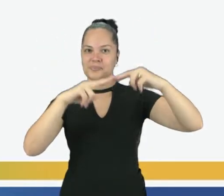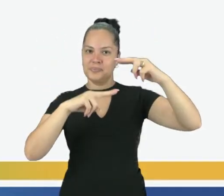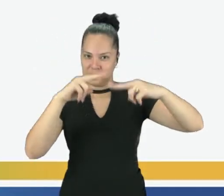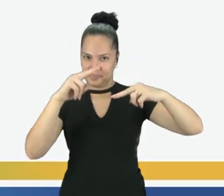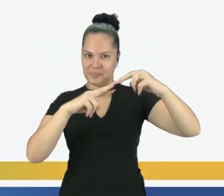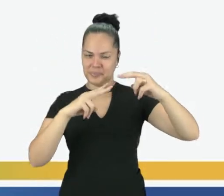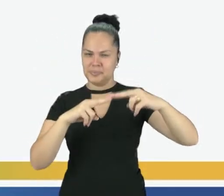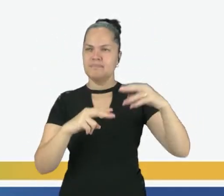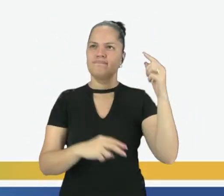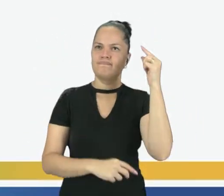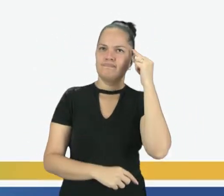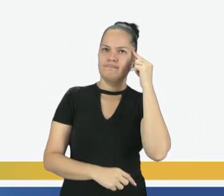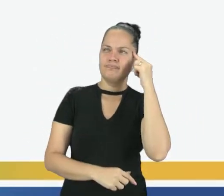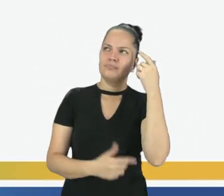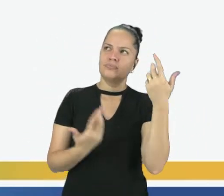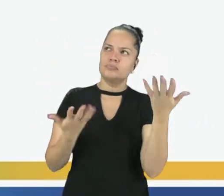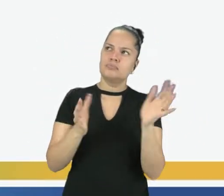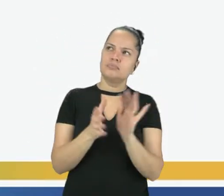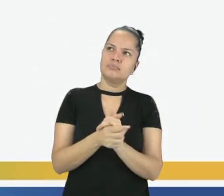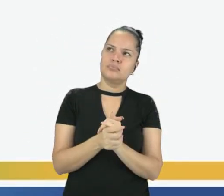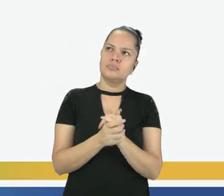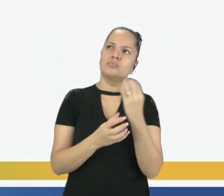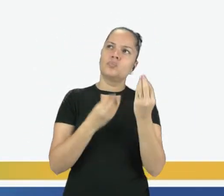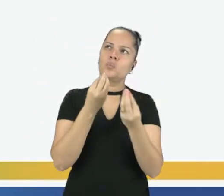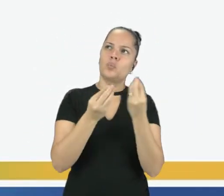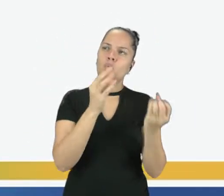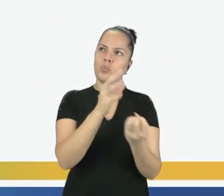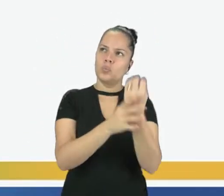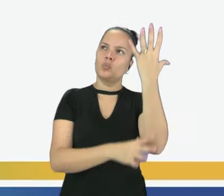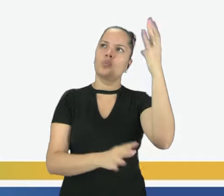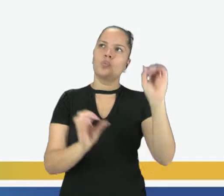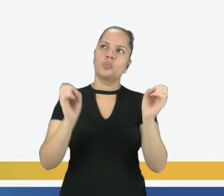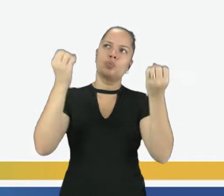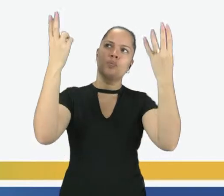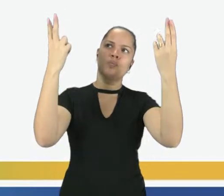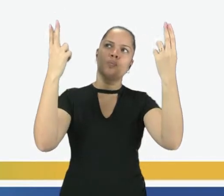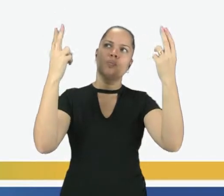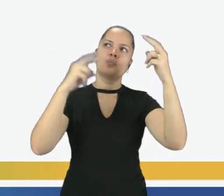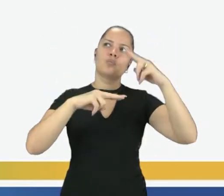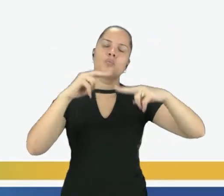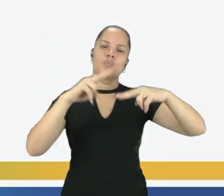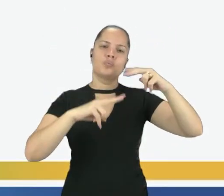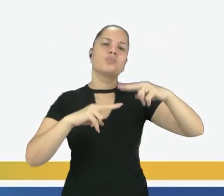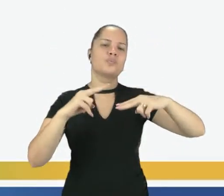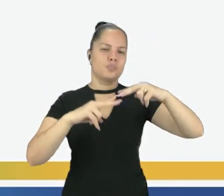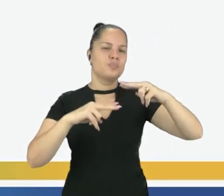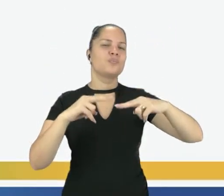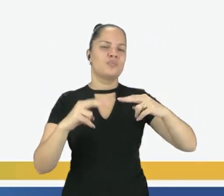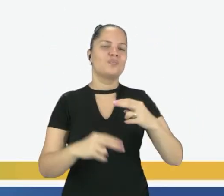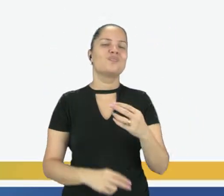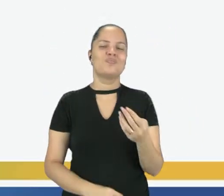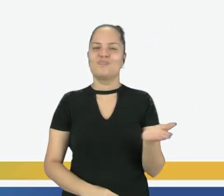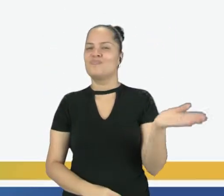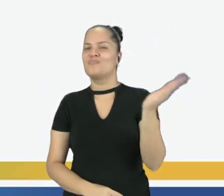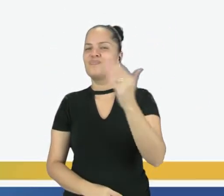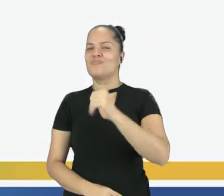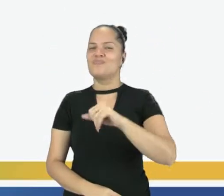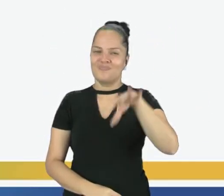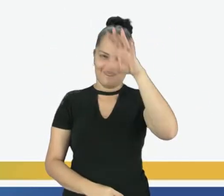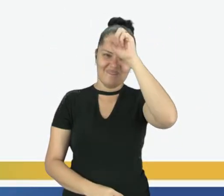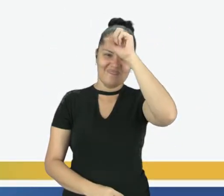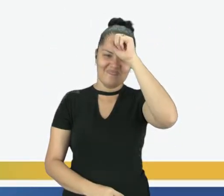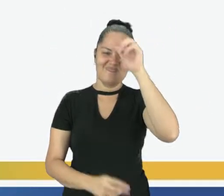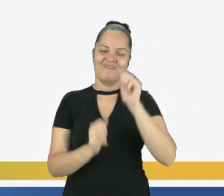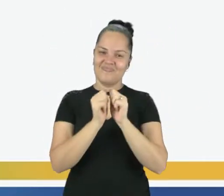Olá seja parado para pensar ou origem né da festa junina vamos fazer leitura aí comigo vamos aprender juntos